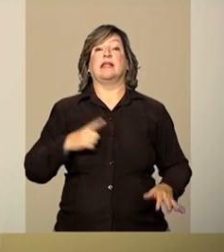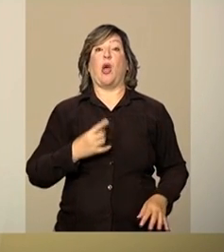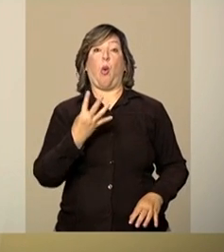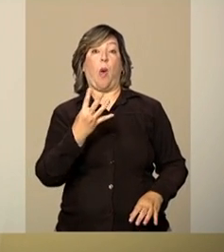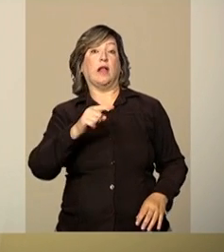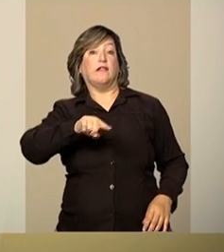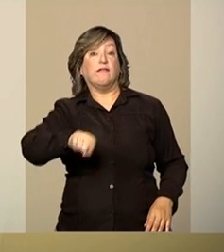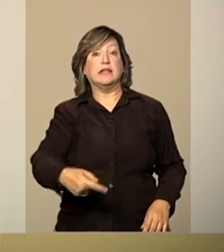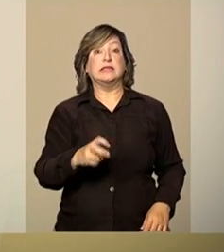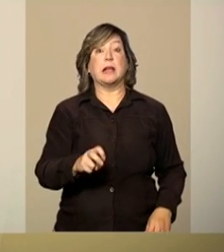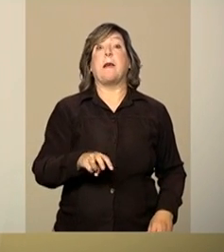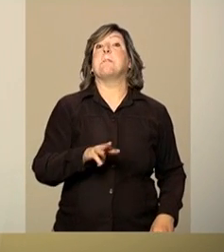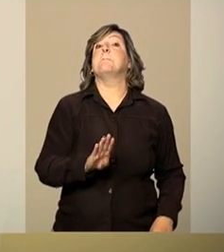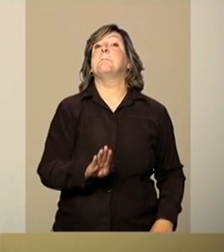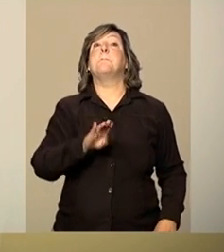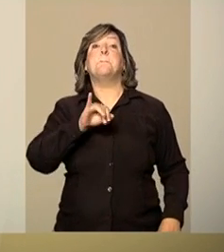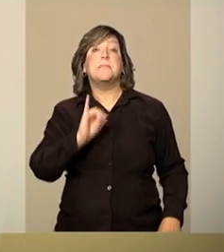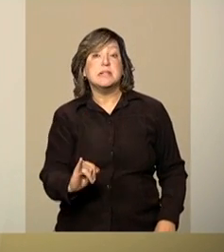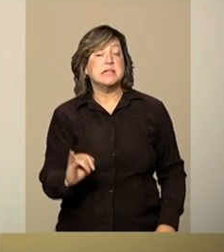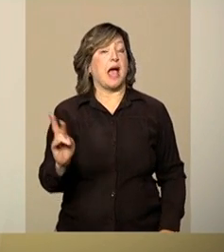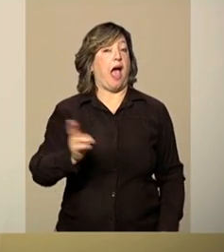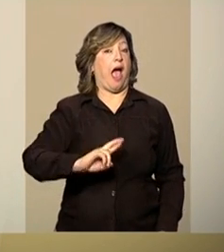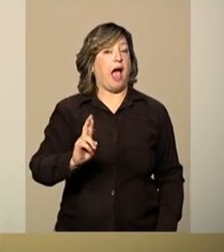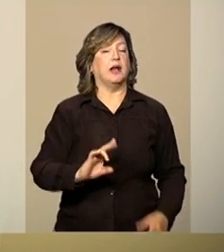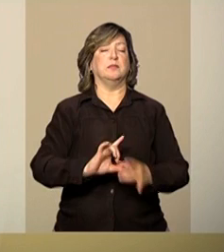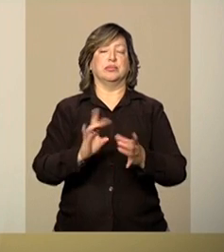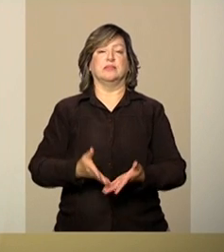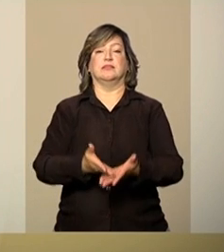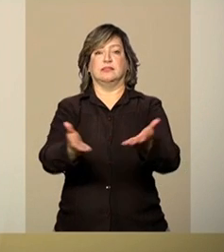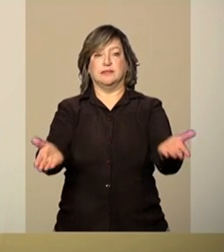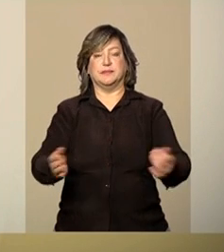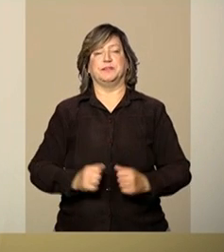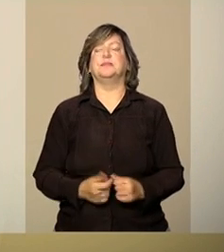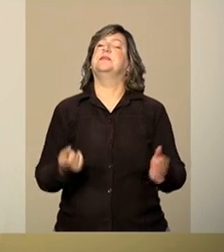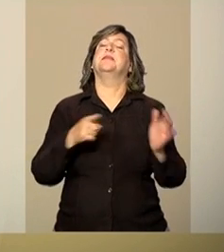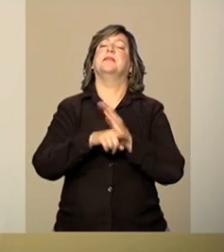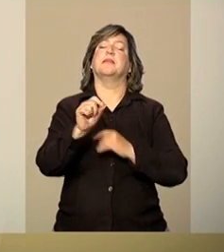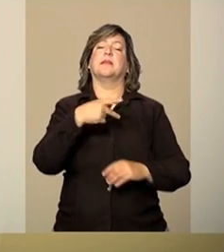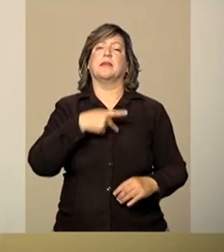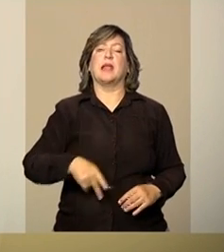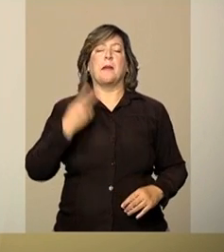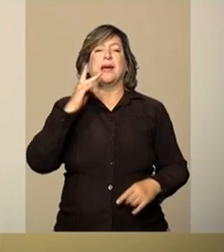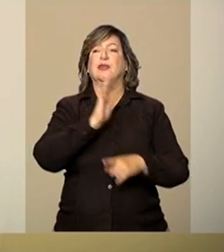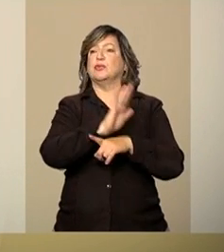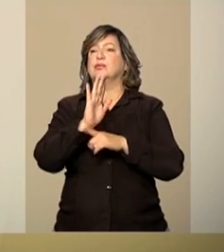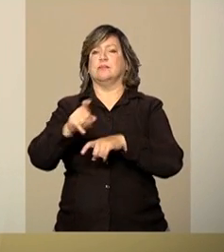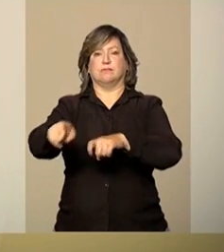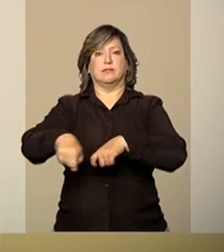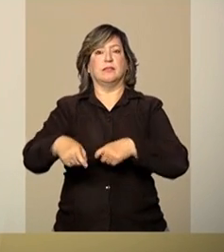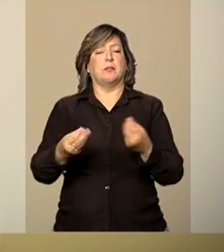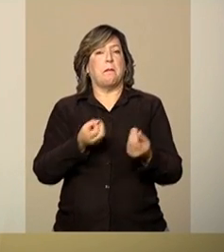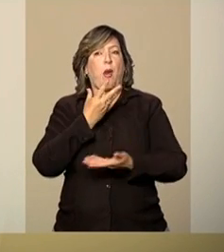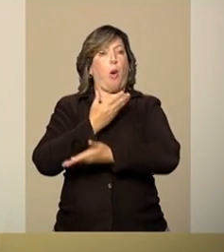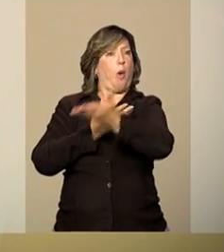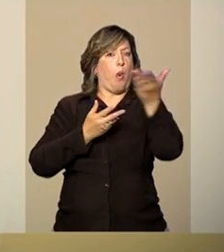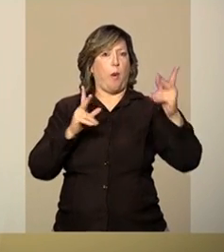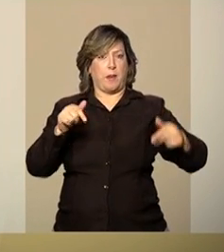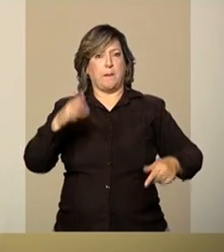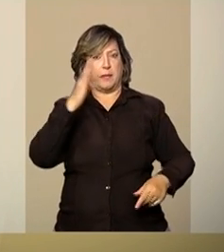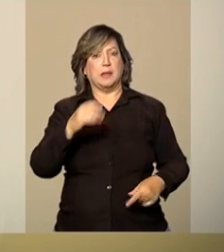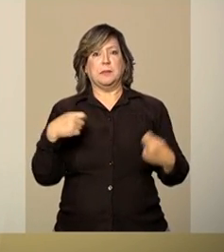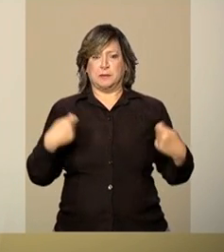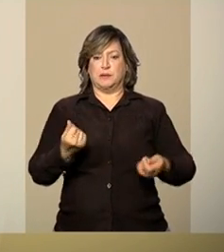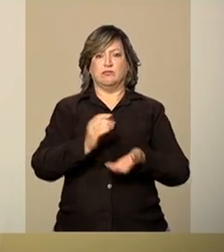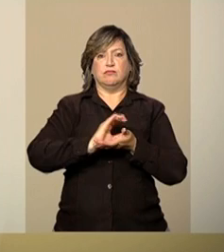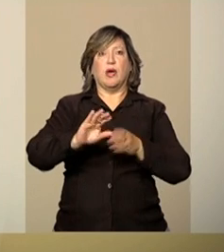4,5 bilhões de reais disponíveis presidenta para atender uma agricultura tão eficiente como a nossa é preciso investir